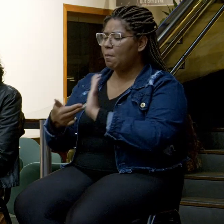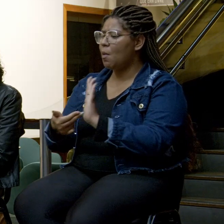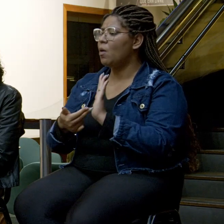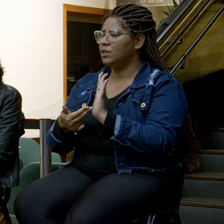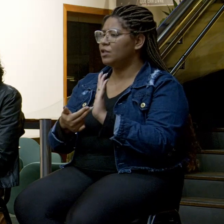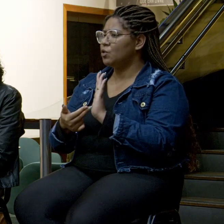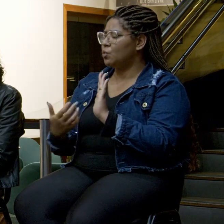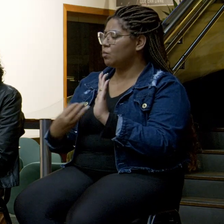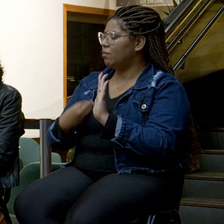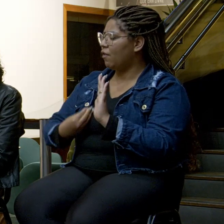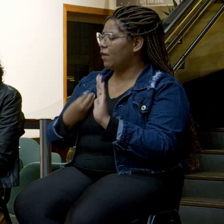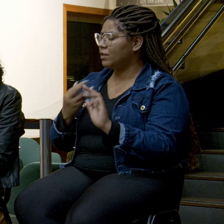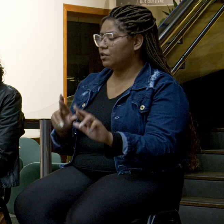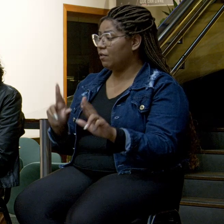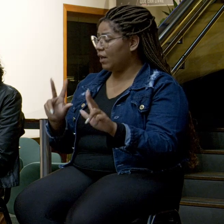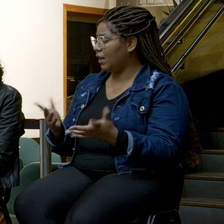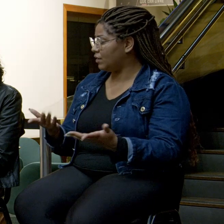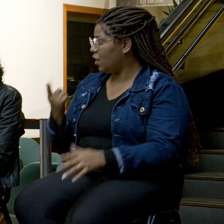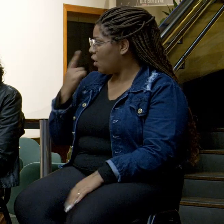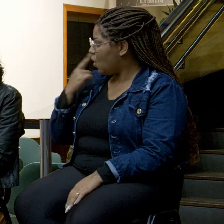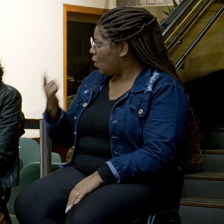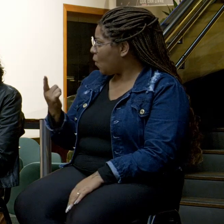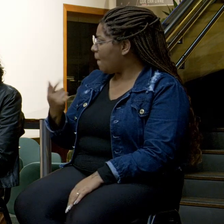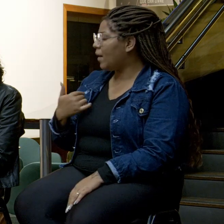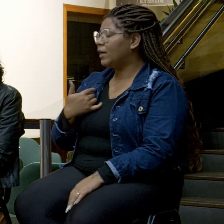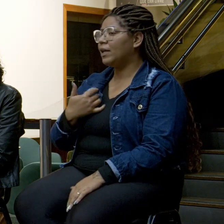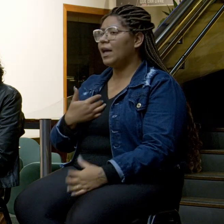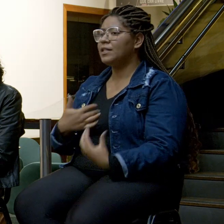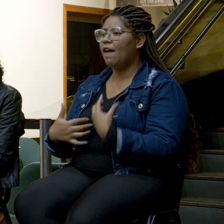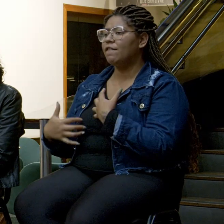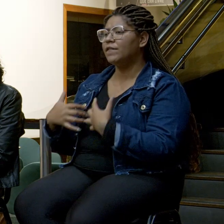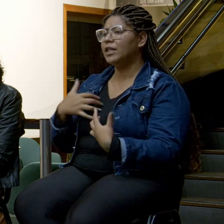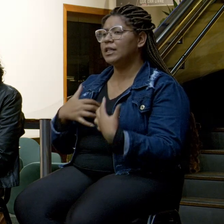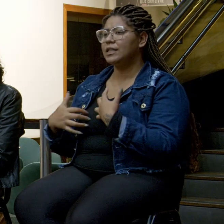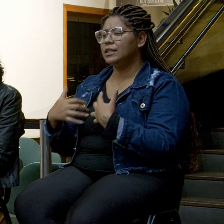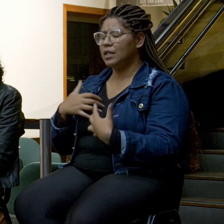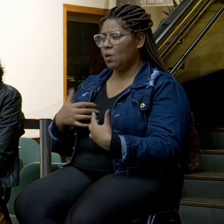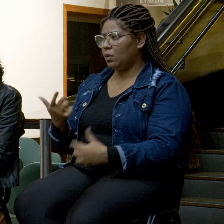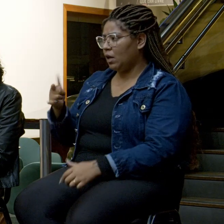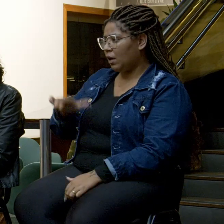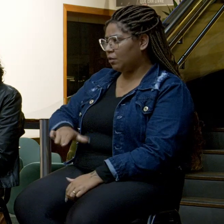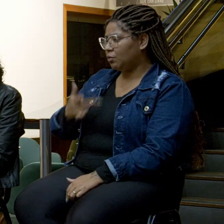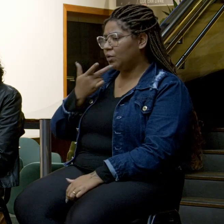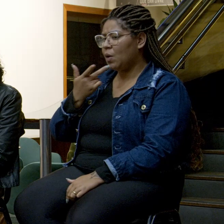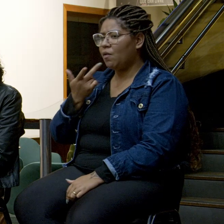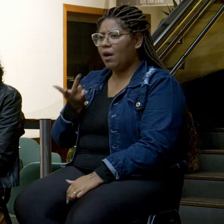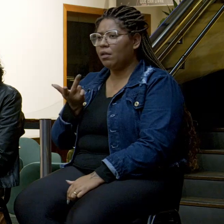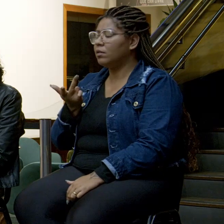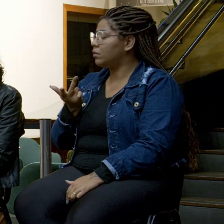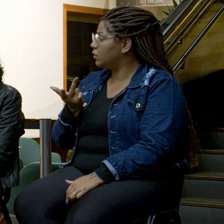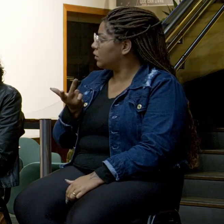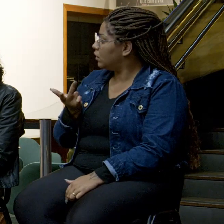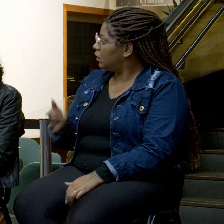muito distintas, né? E essa questão da própria angústia da impossibilidade da fala. Então, eu acho que